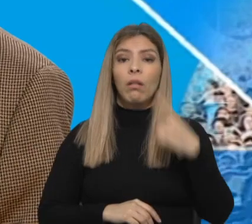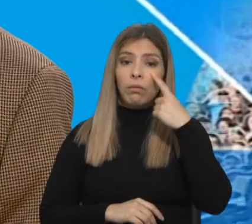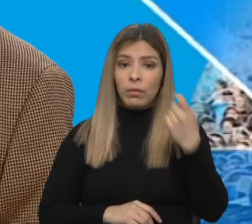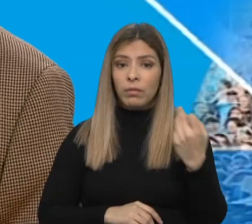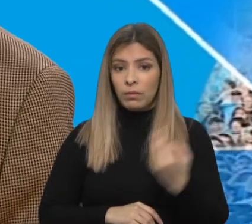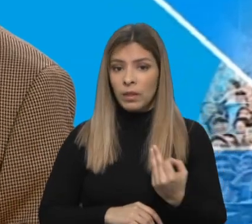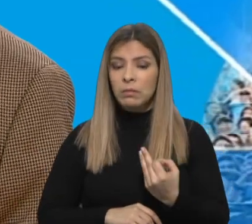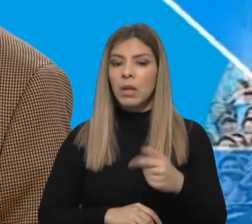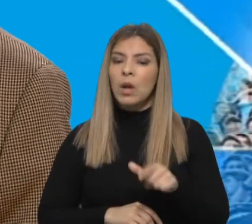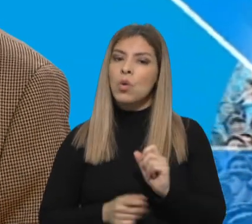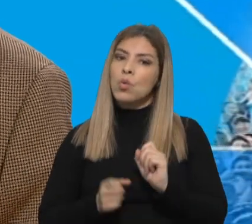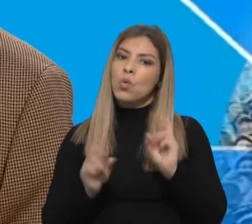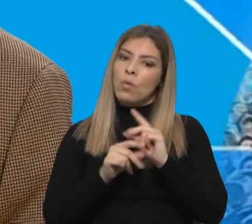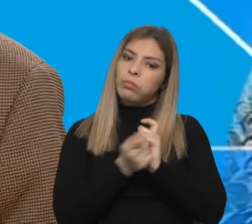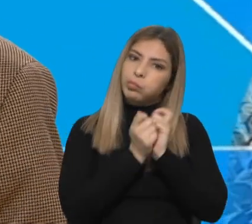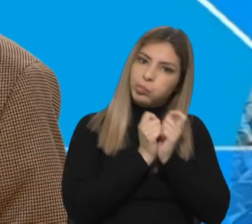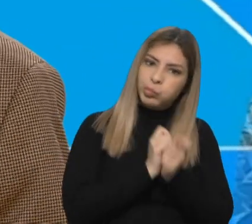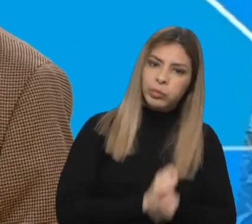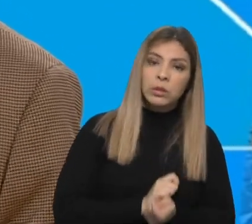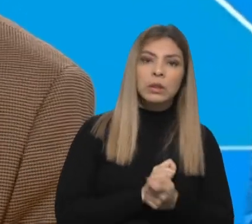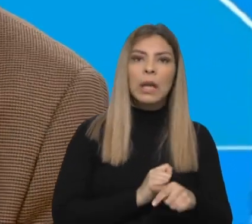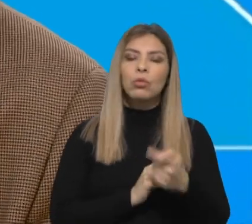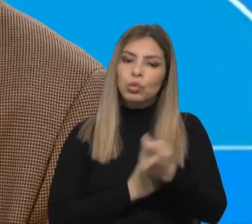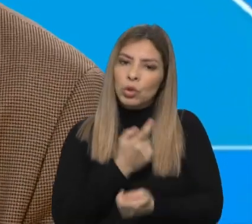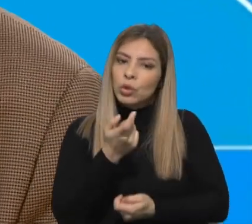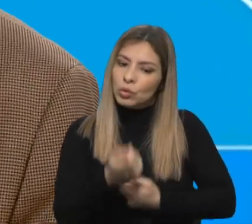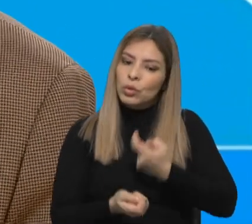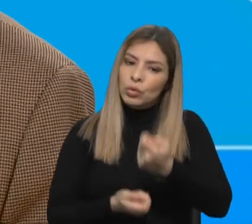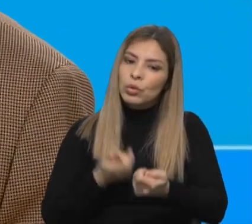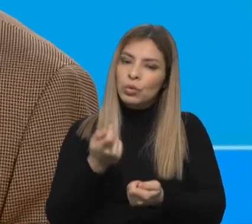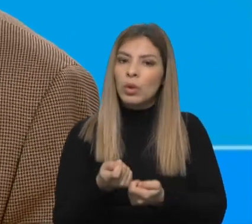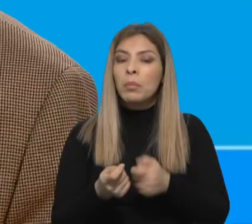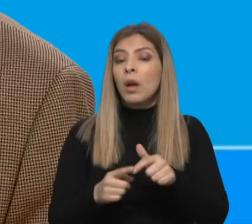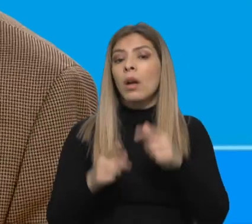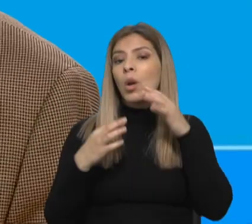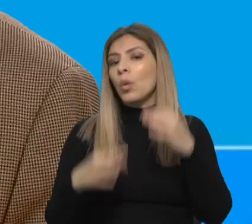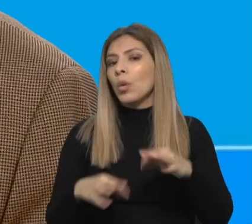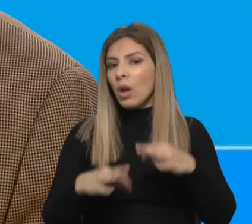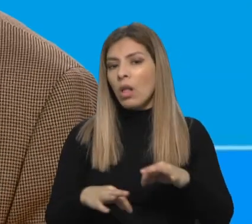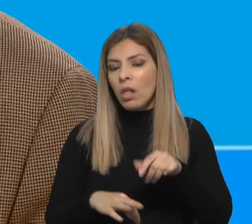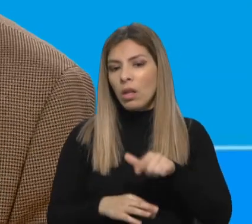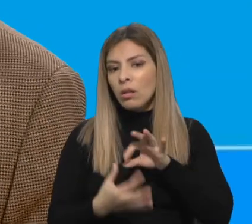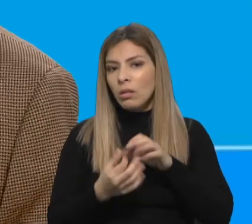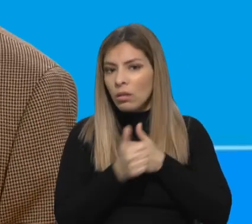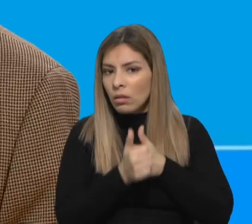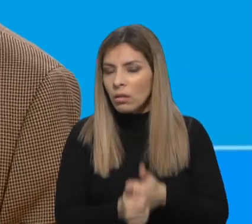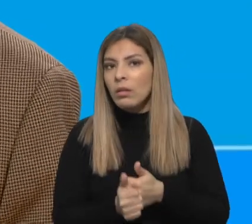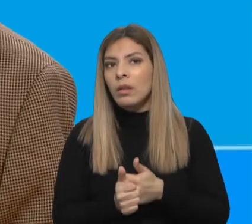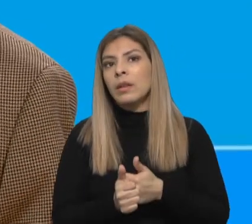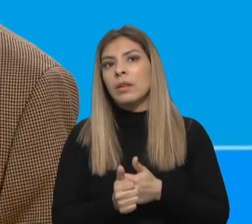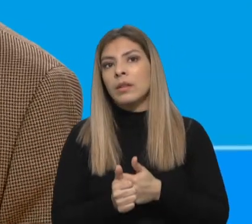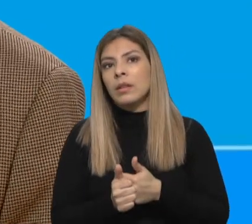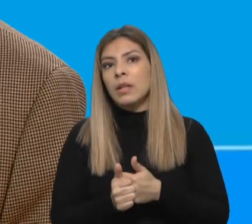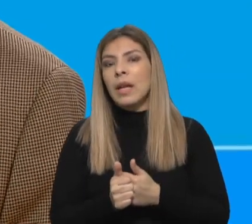este rejuvenescimento foi feito mais gradualmente, porque esta geração naturalmente ocupou durante largos anos um